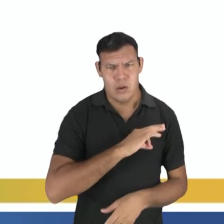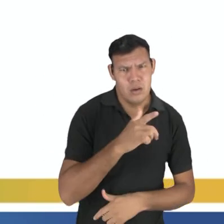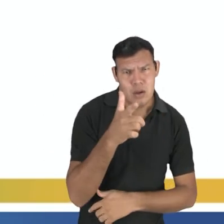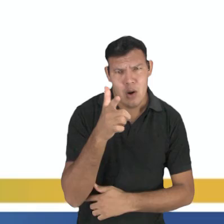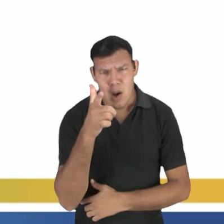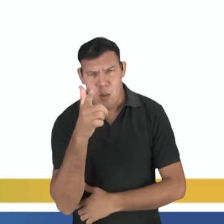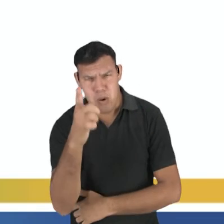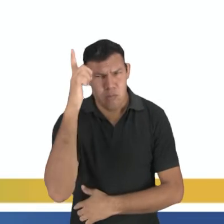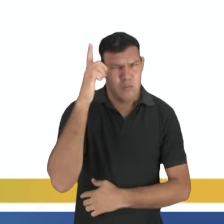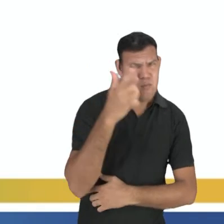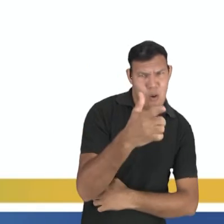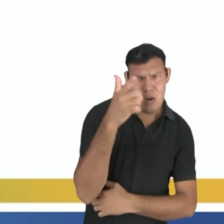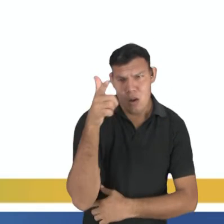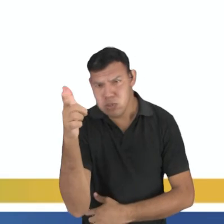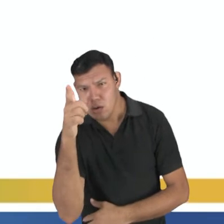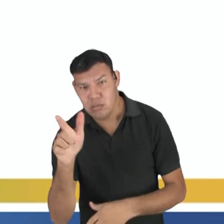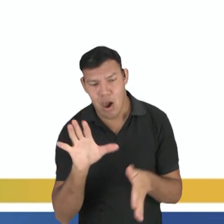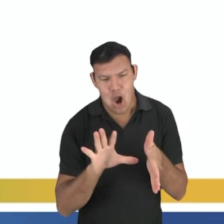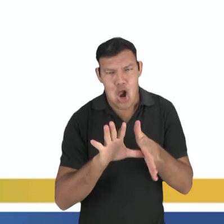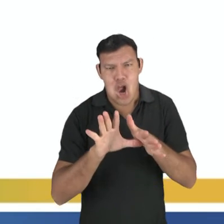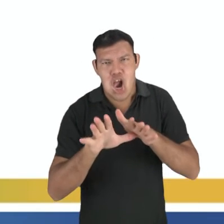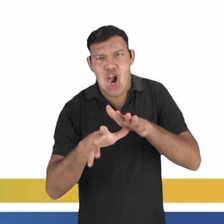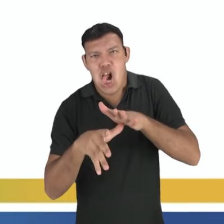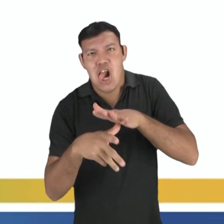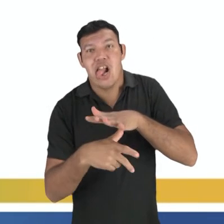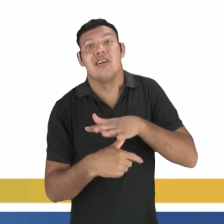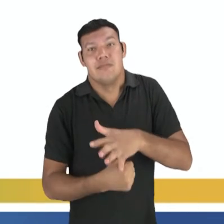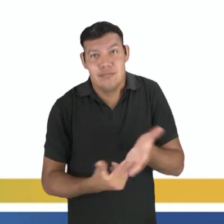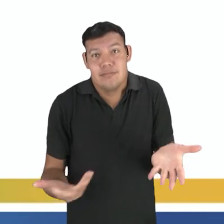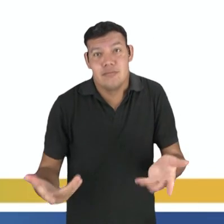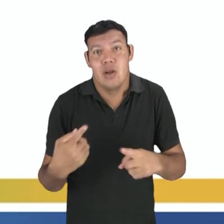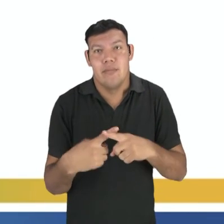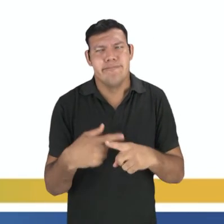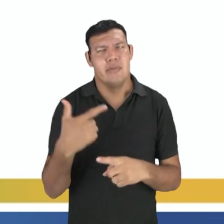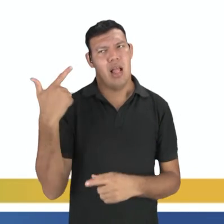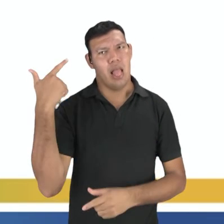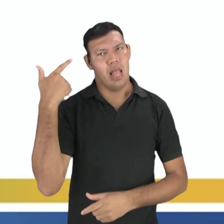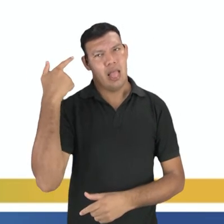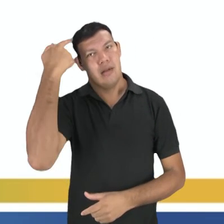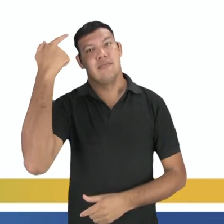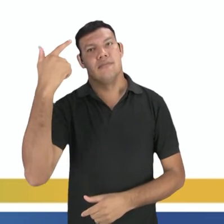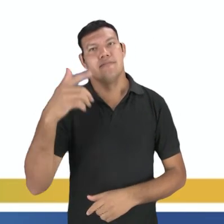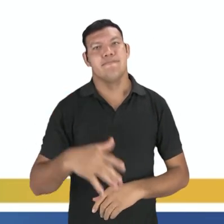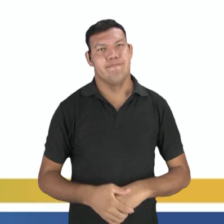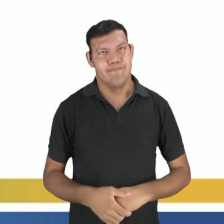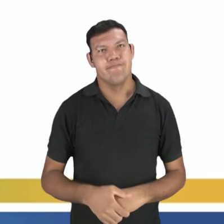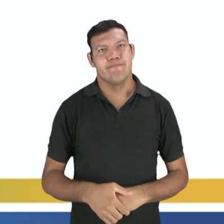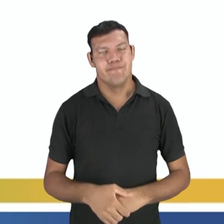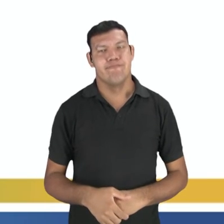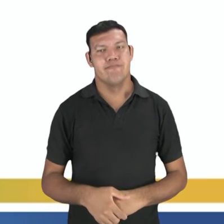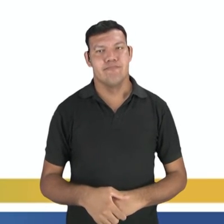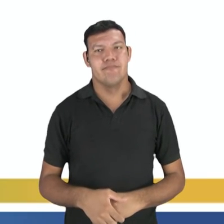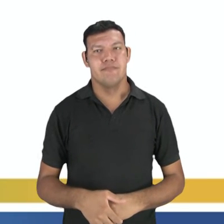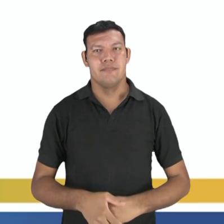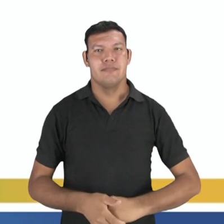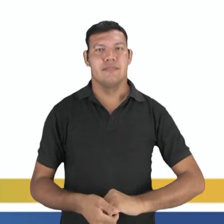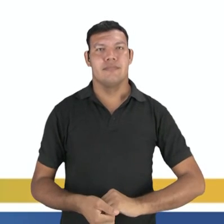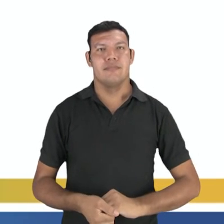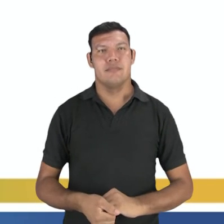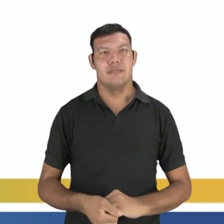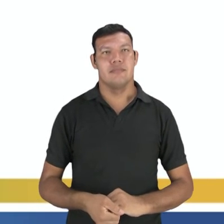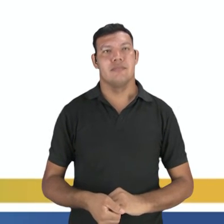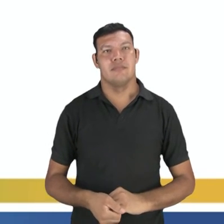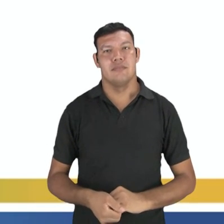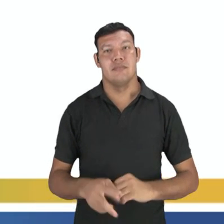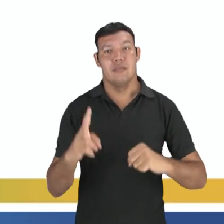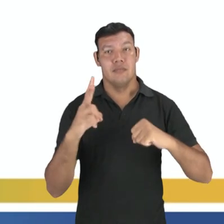bala, essa bala é uma preposição, porque quem recebe a algo ou alguma coisa. Então,